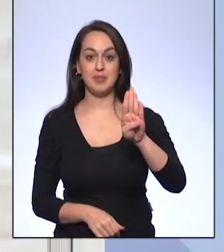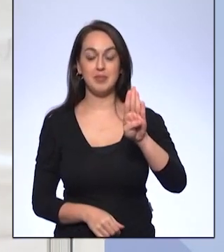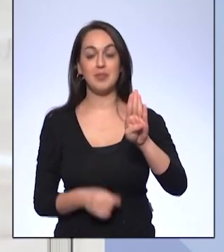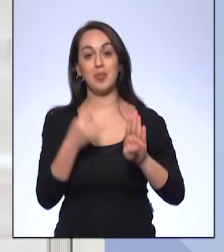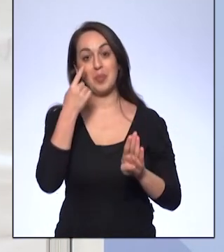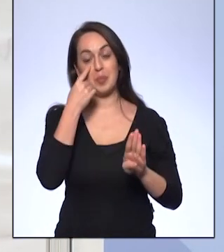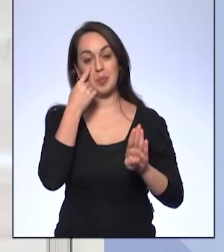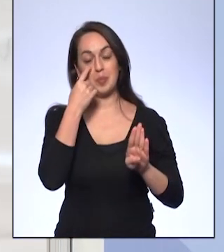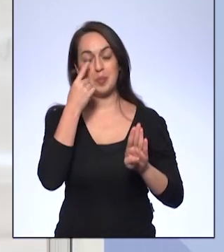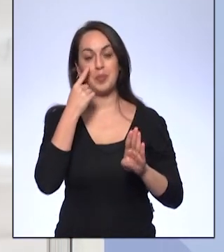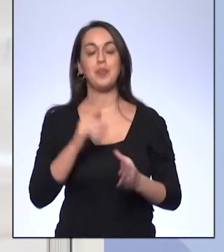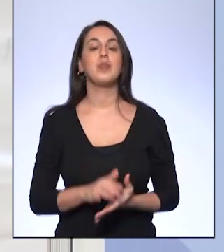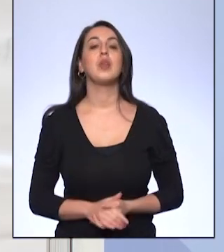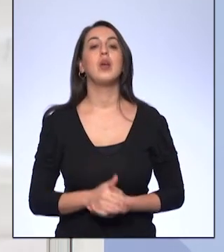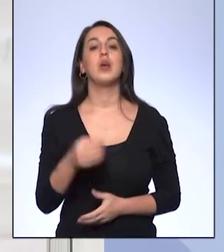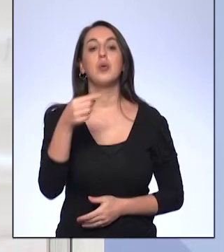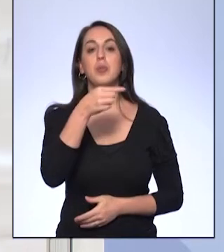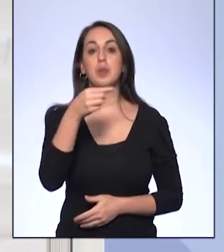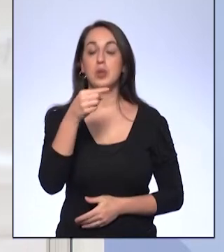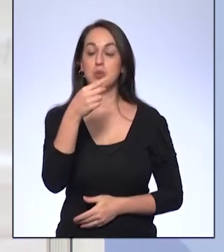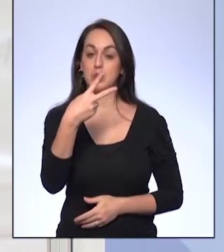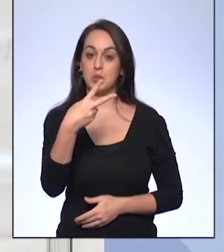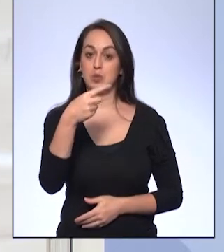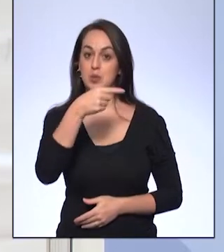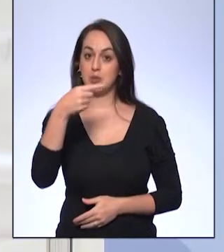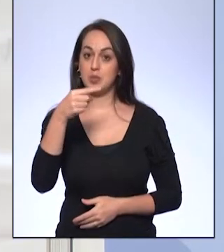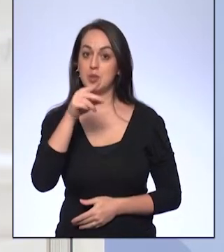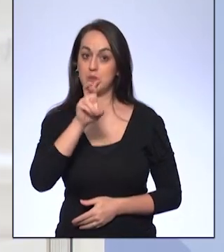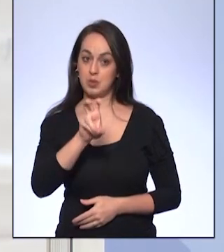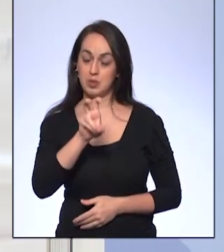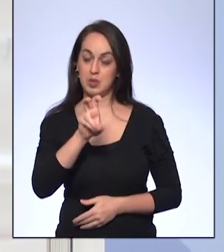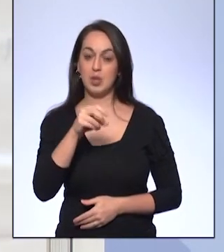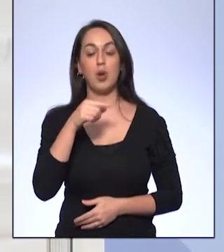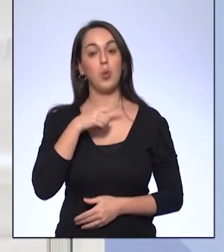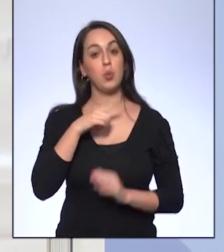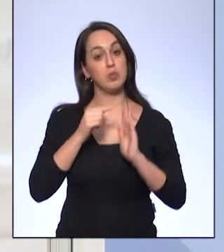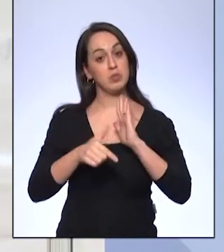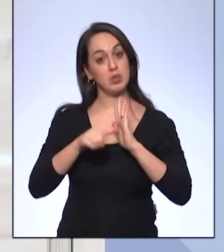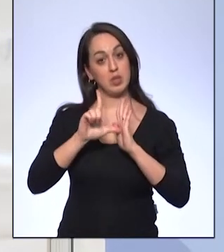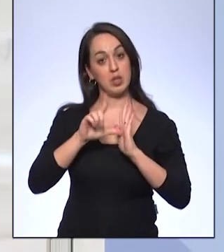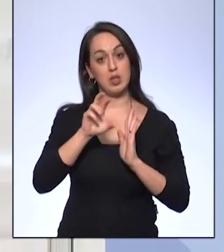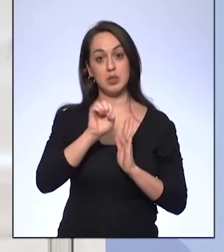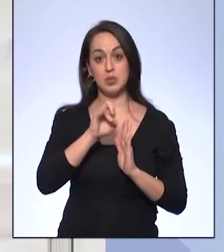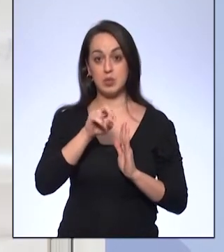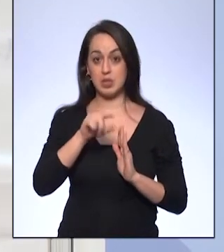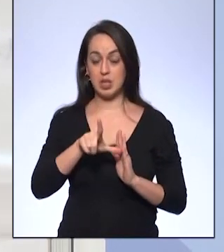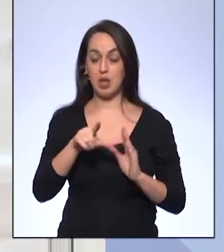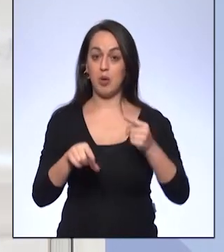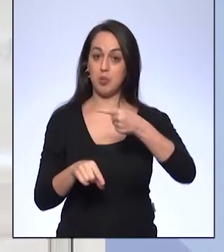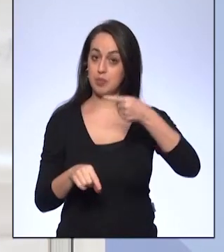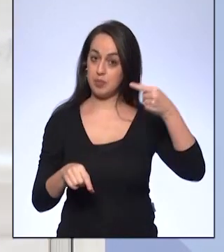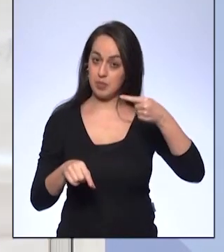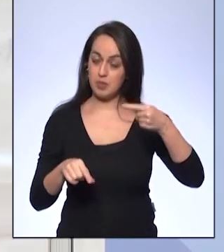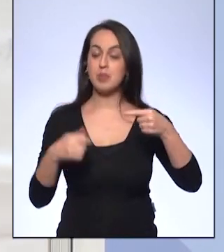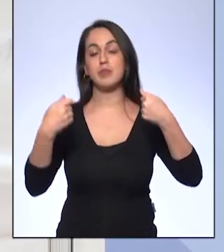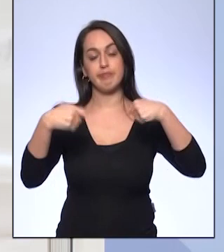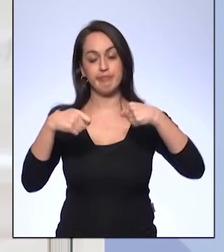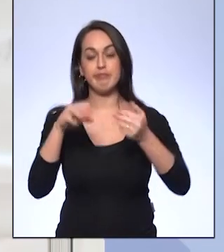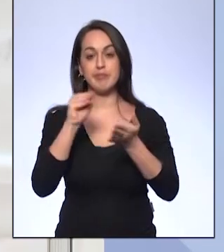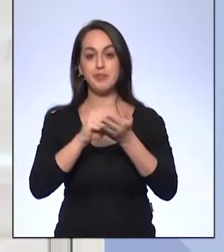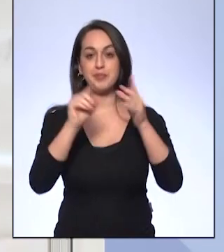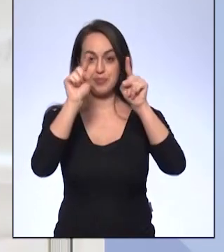Observe agora que o menos 2 e o menos 5 têm sinal negativo. Então, eu vou colocar